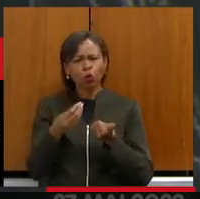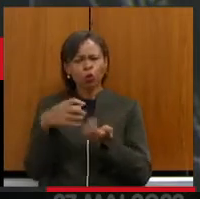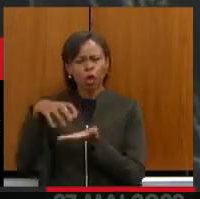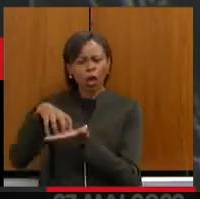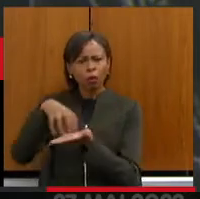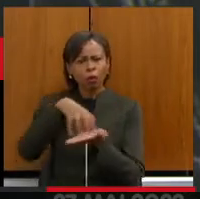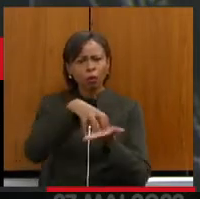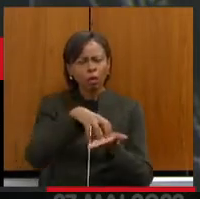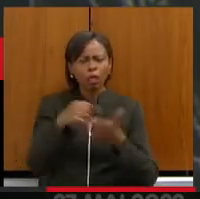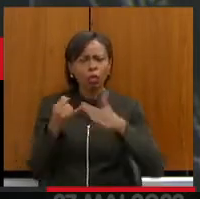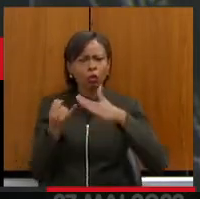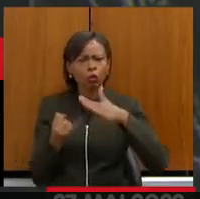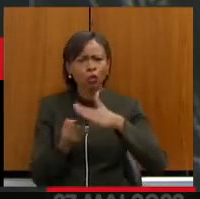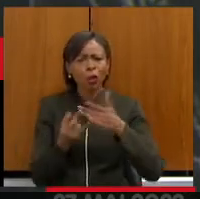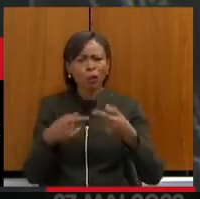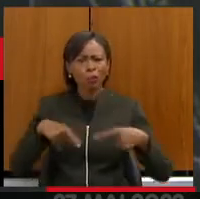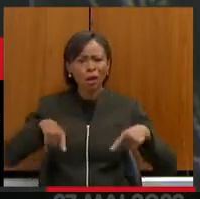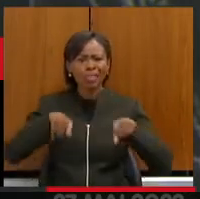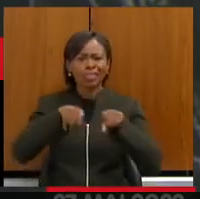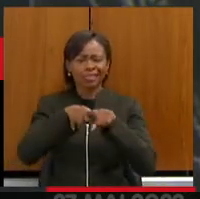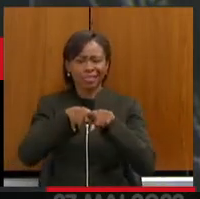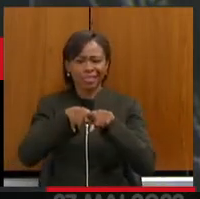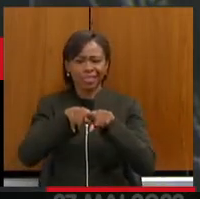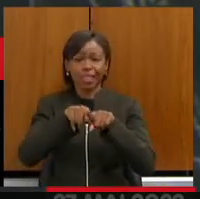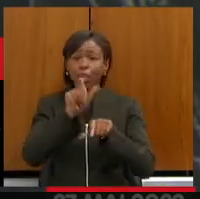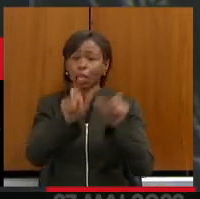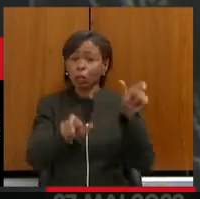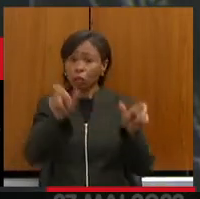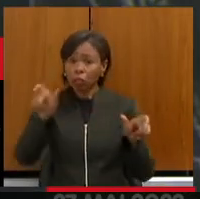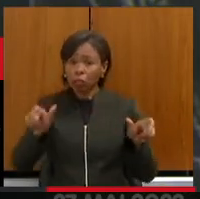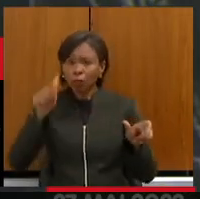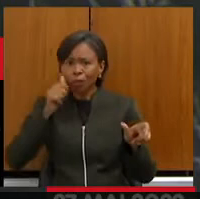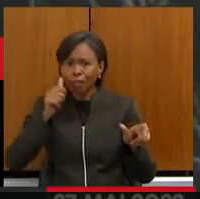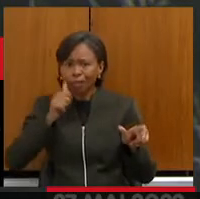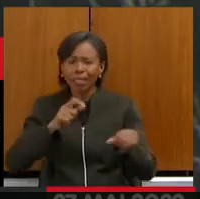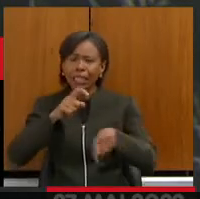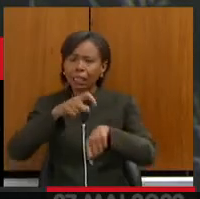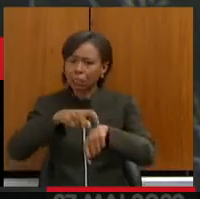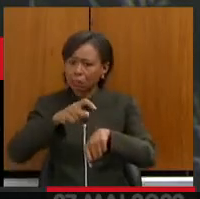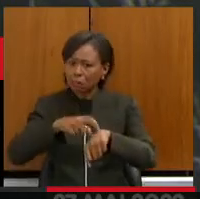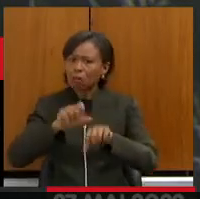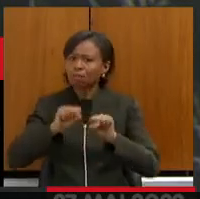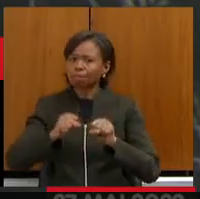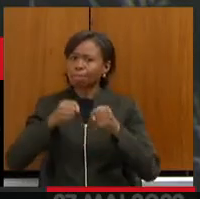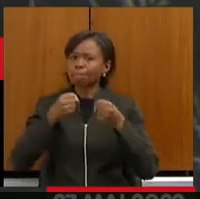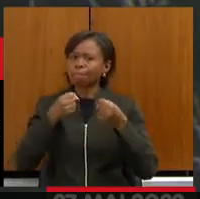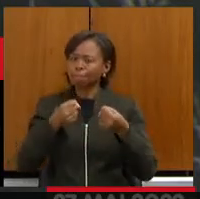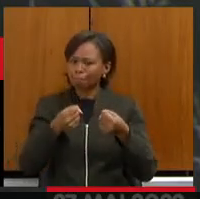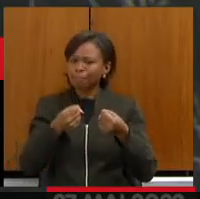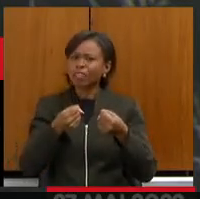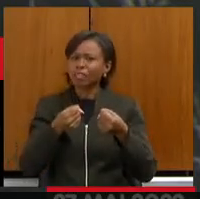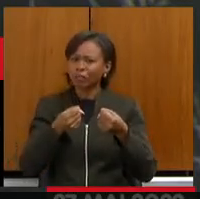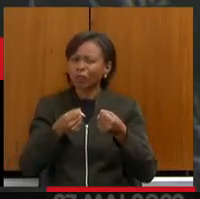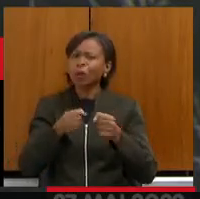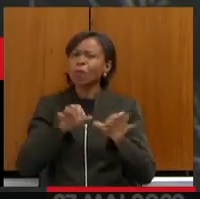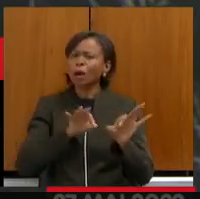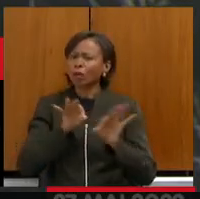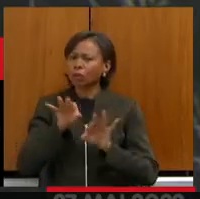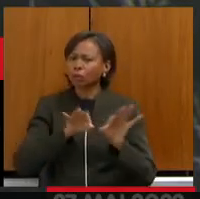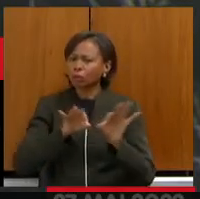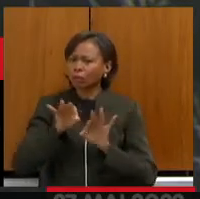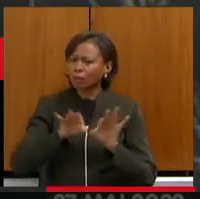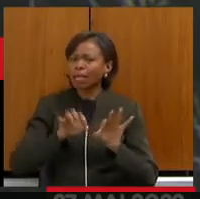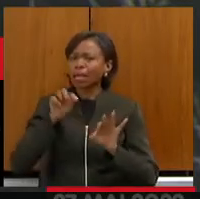e as mulheres que dedicaram tempo e esforços para a construção e realização exitosa